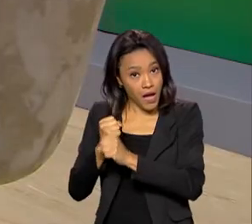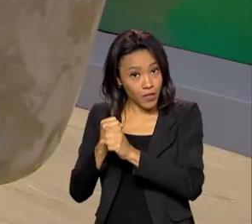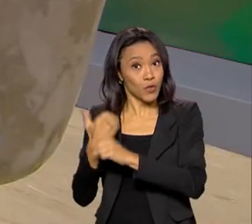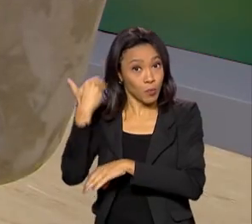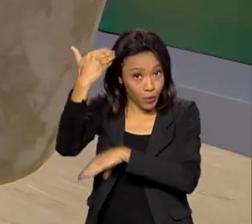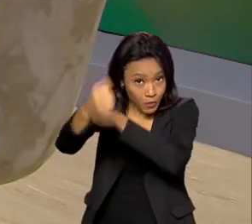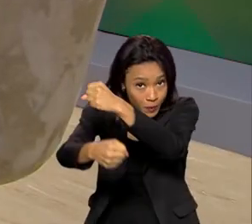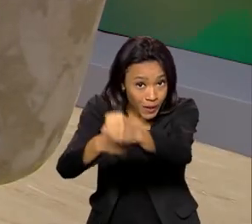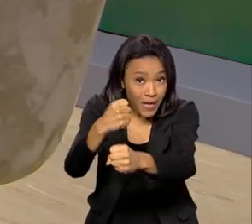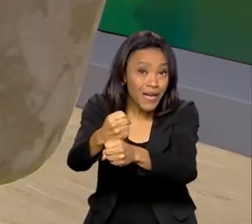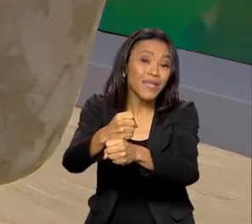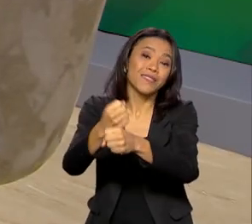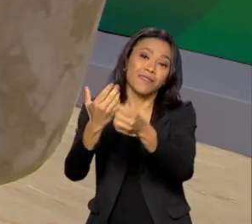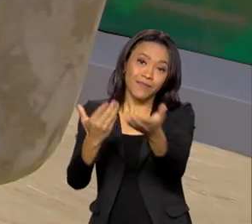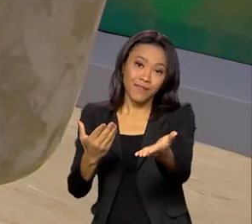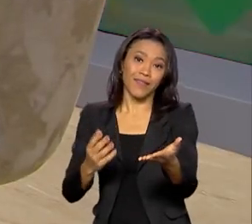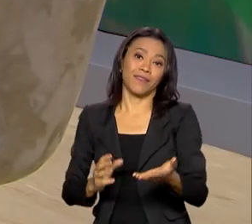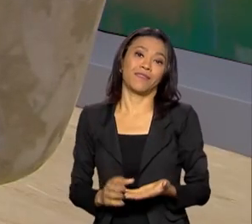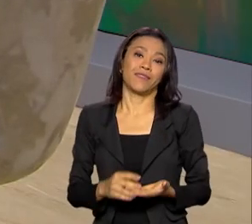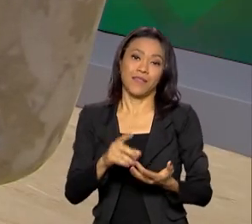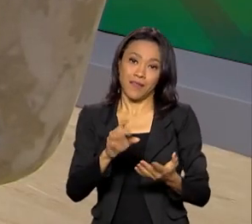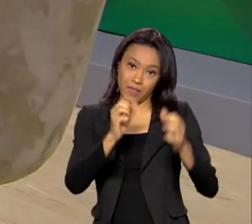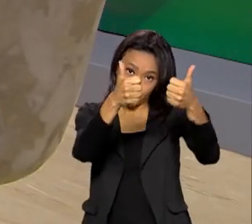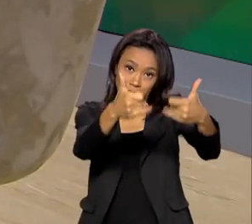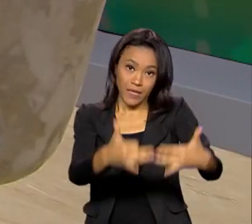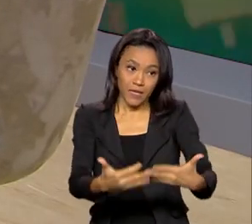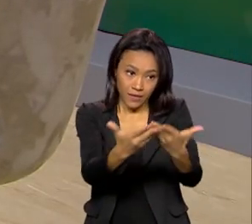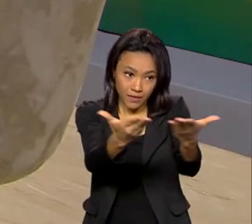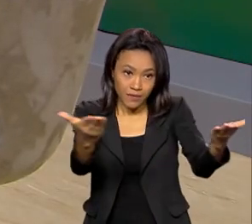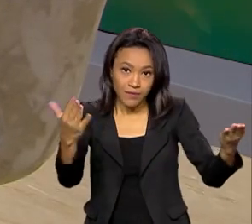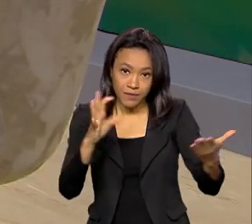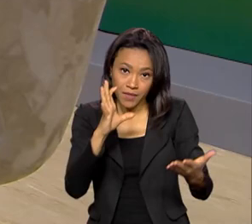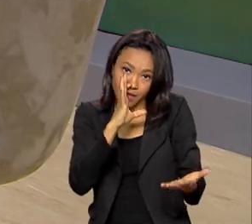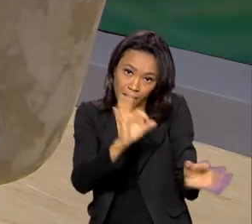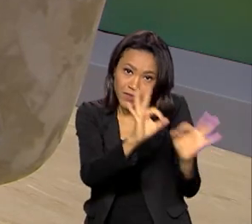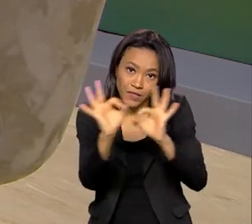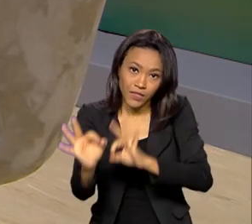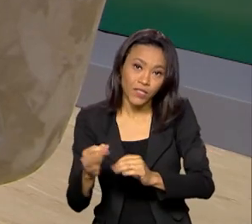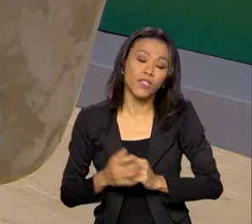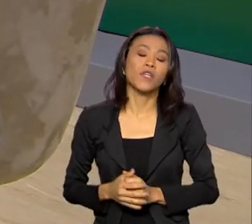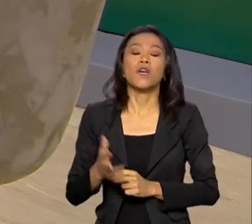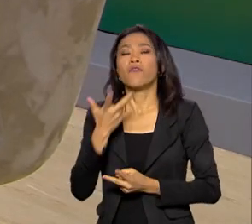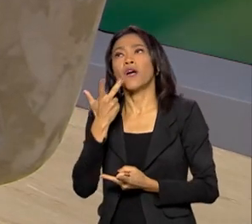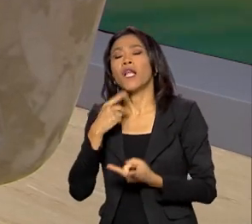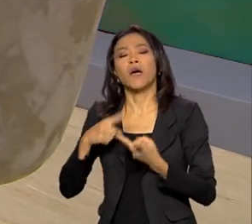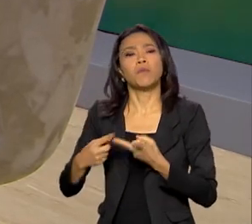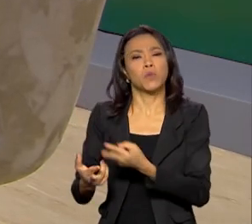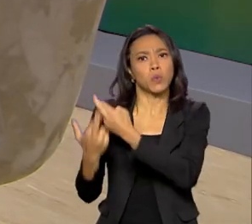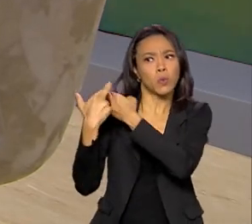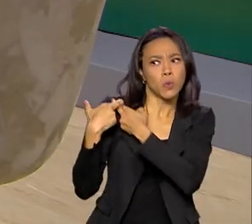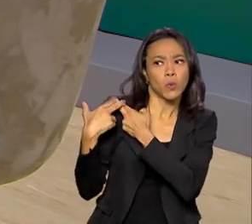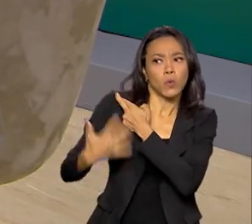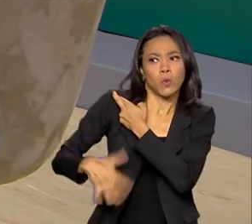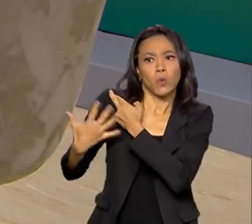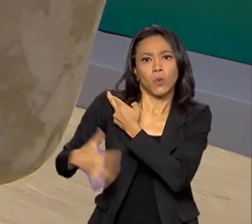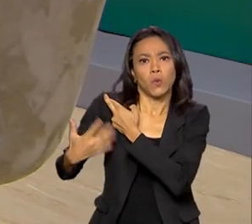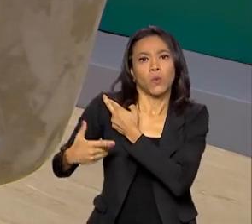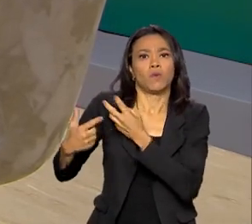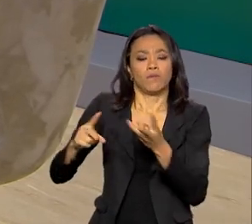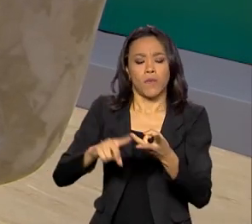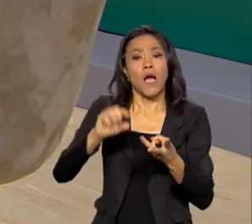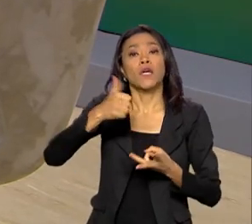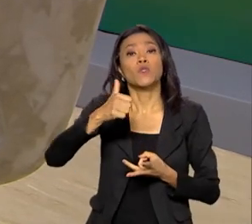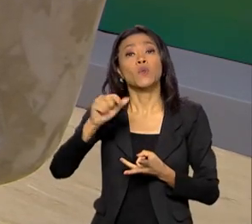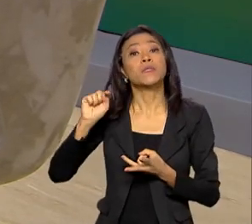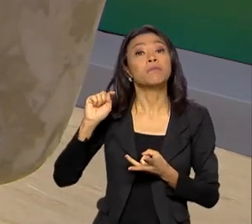gente contextualizar junto com o telespectador. A gente falou das dimensões dos Correios, nem falamos ainda das 11 mil agências